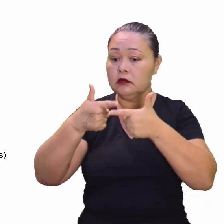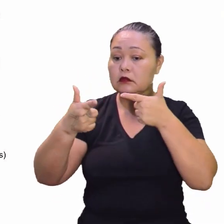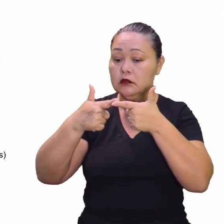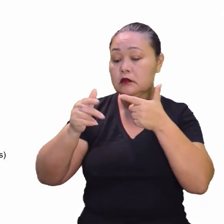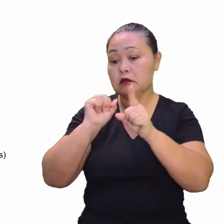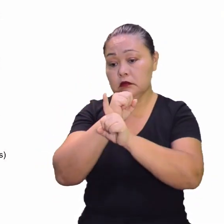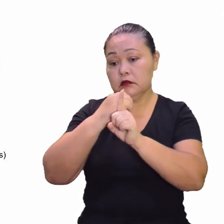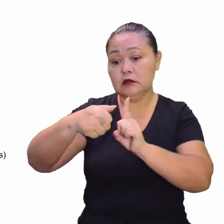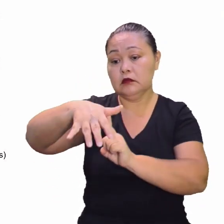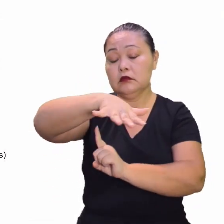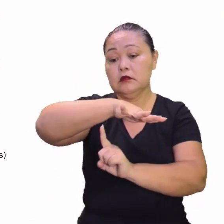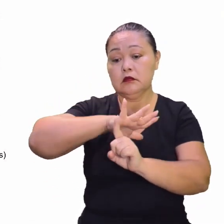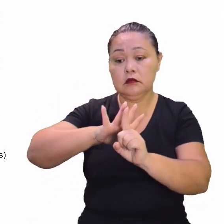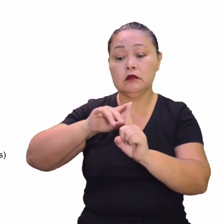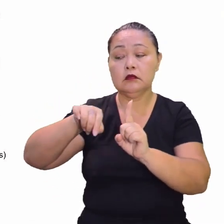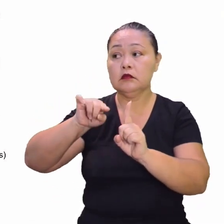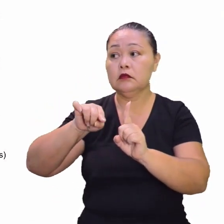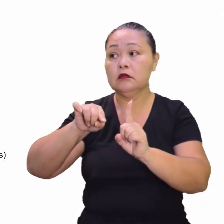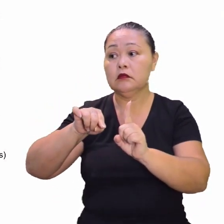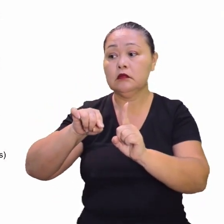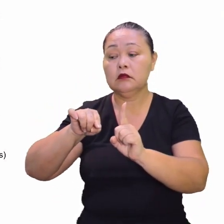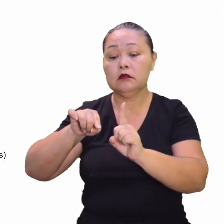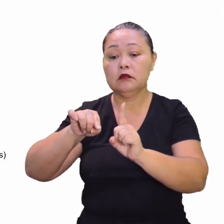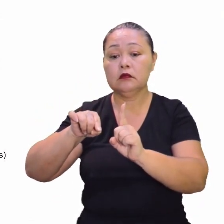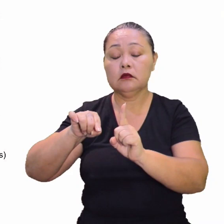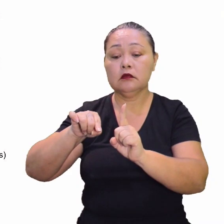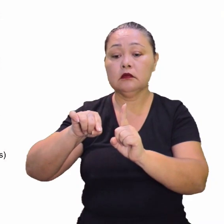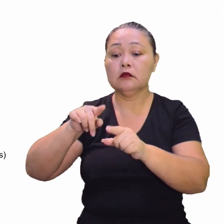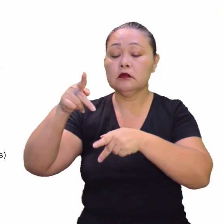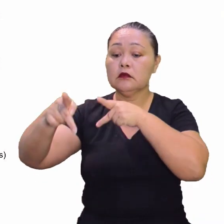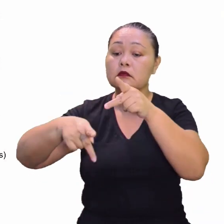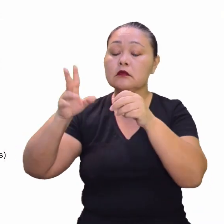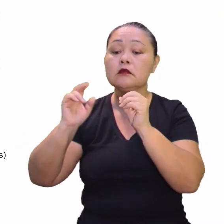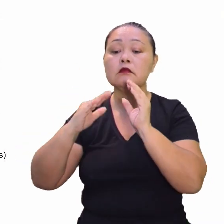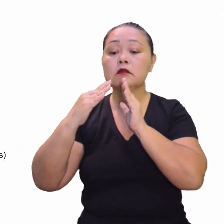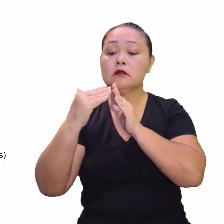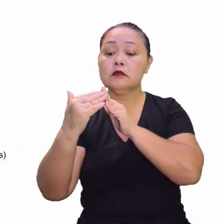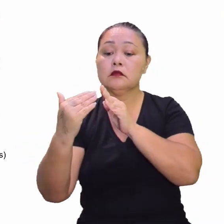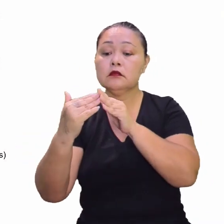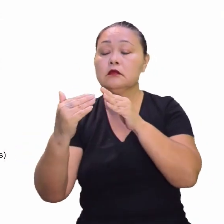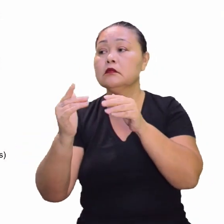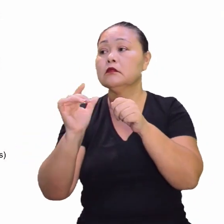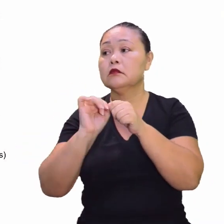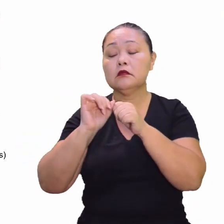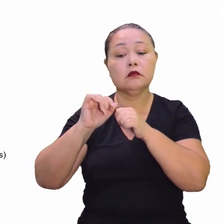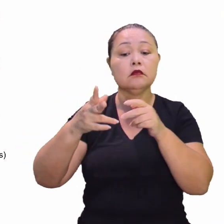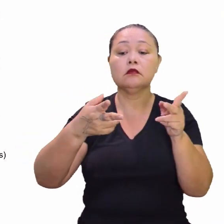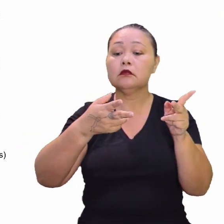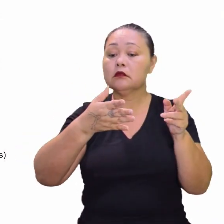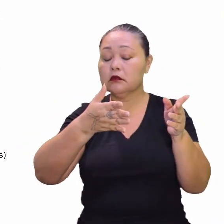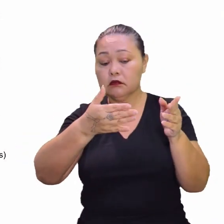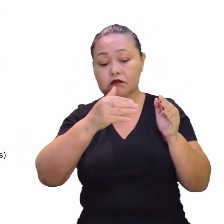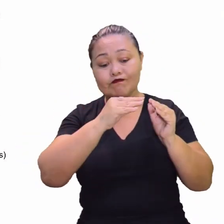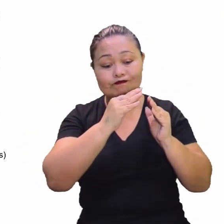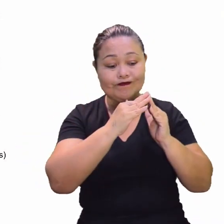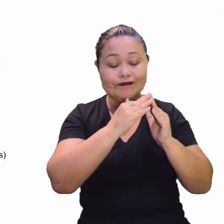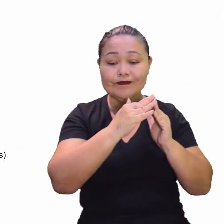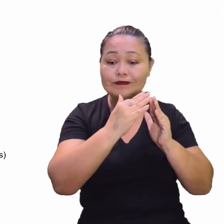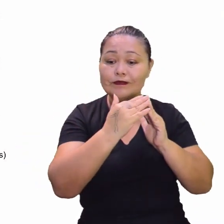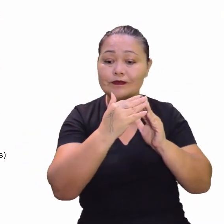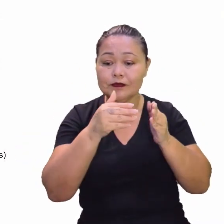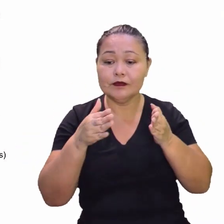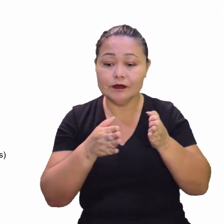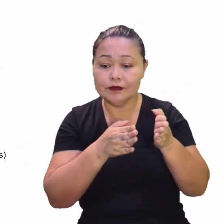impacto social, né? Social. Ali sobre as populações ribeirinhas. Retirada, muitas foram retiradas.